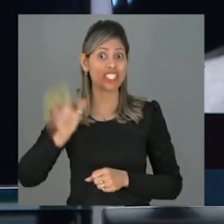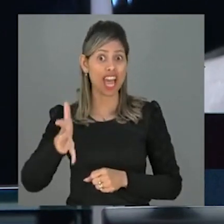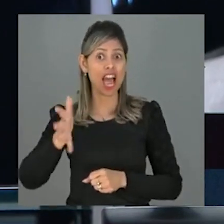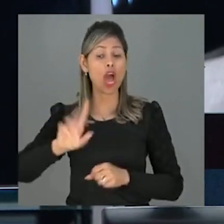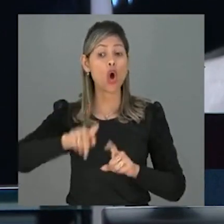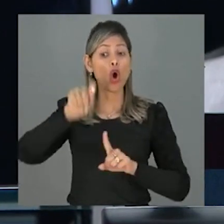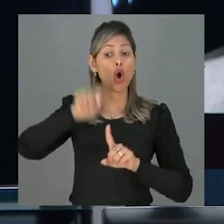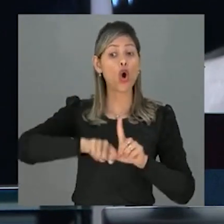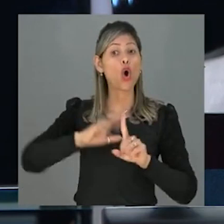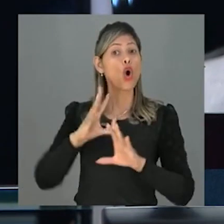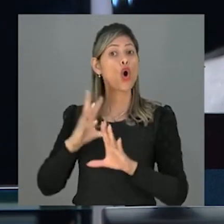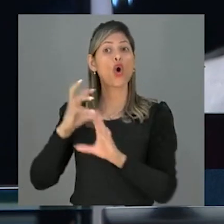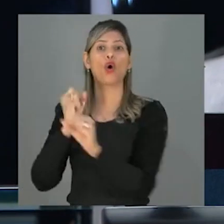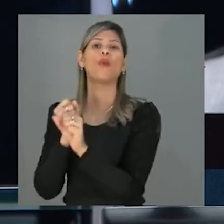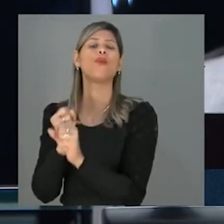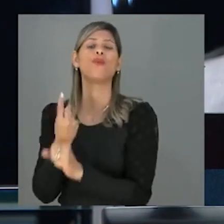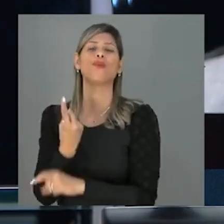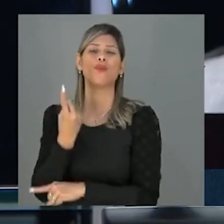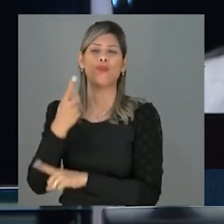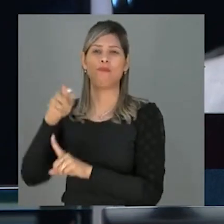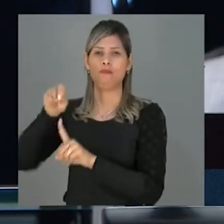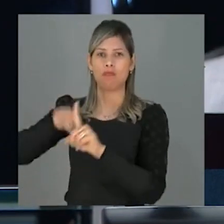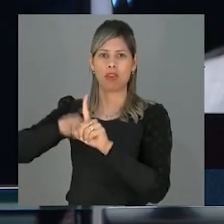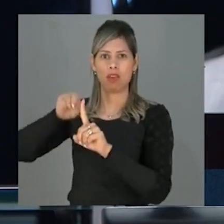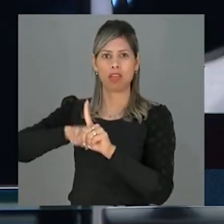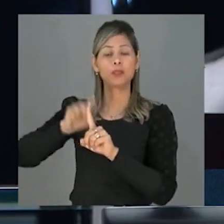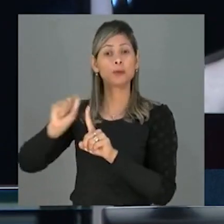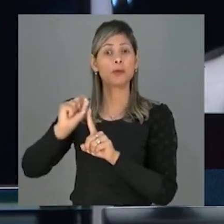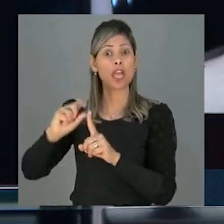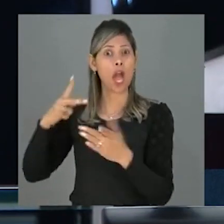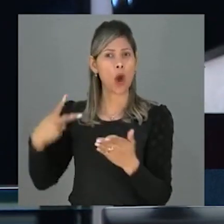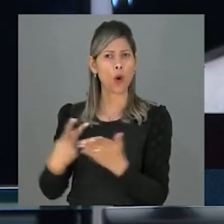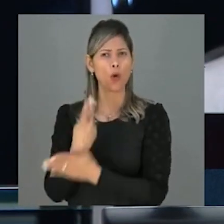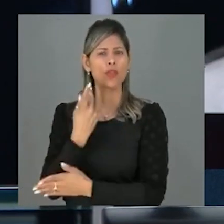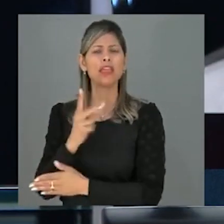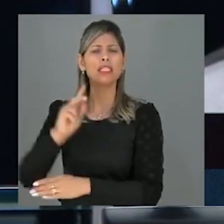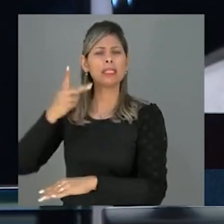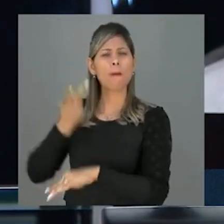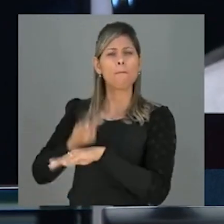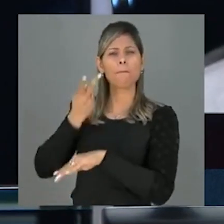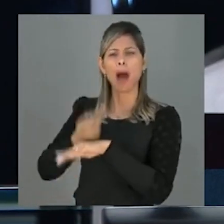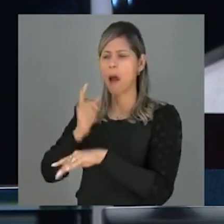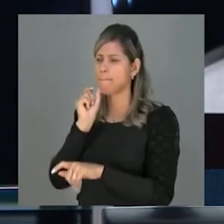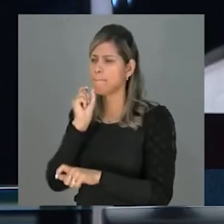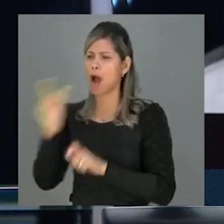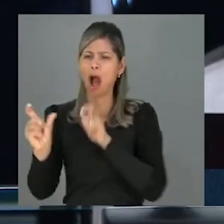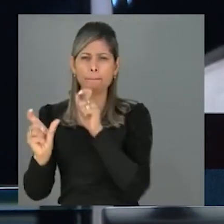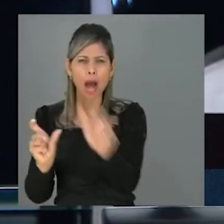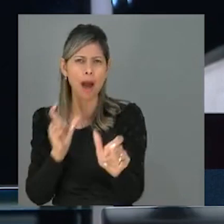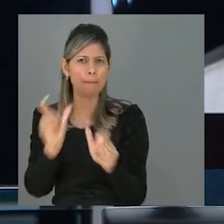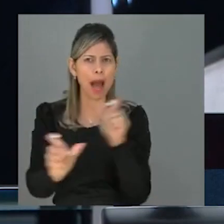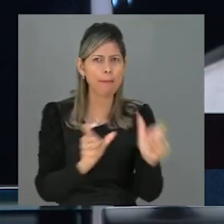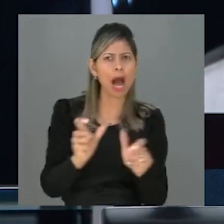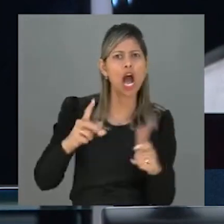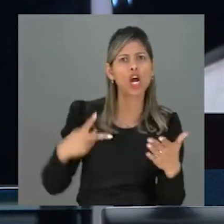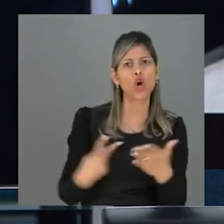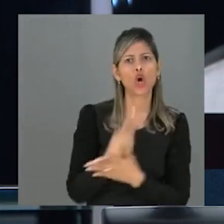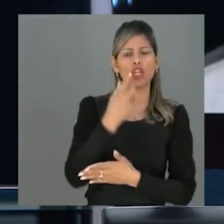dos atos antidemocráticos que ocorreram na Praça dos Três Poderes logo após o início do